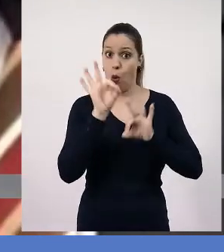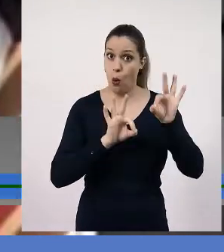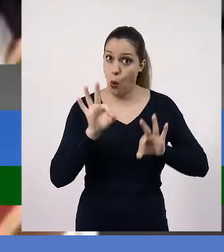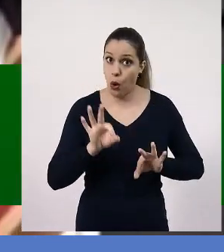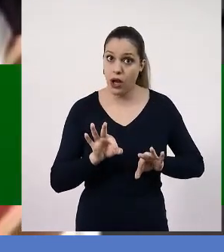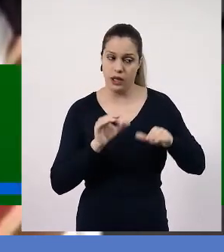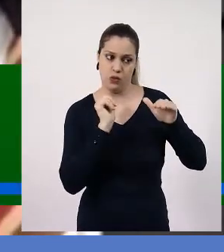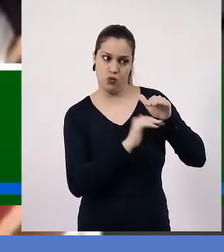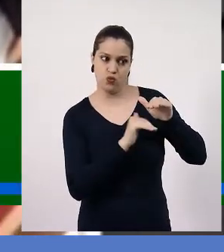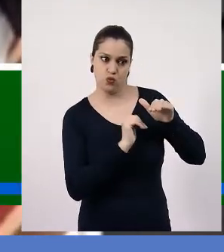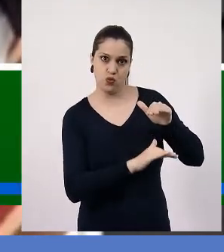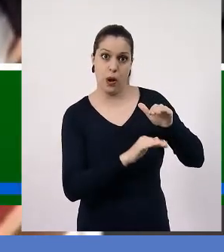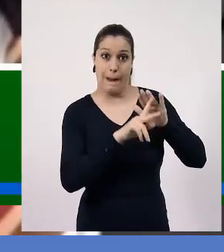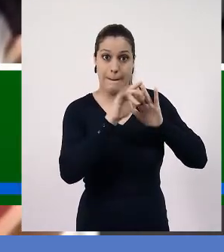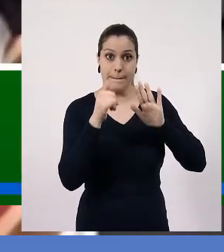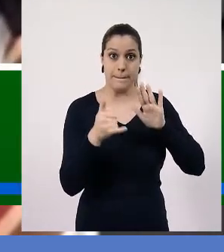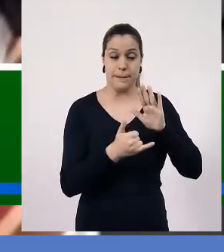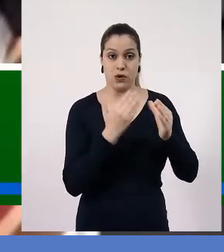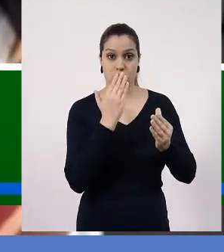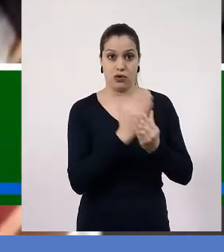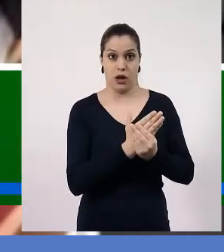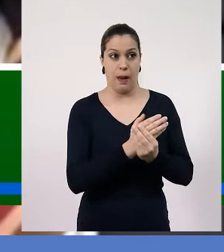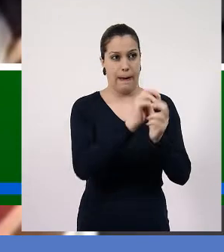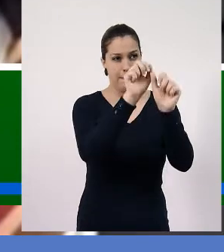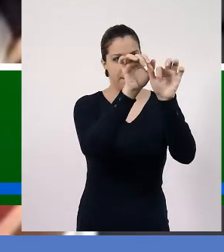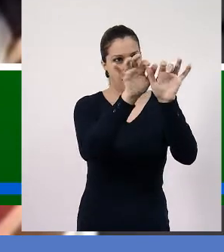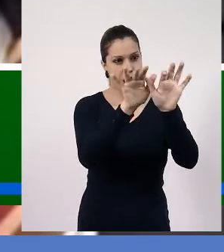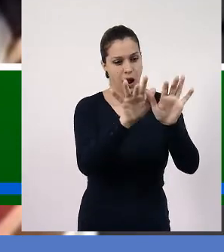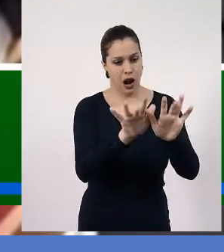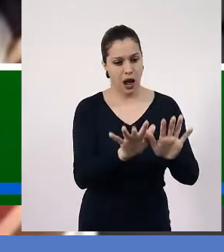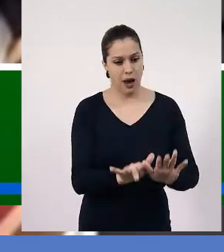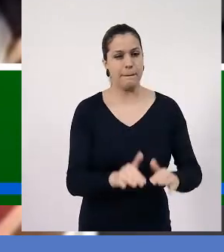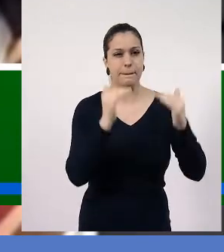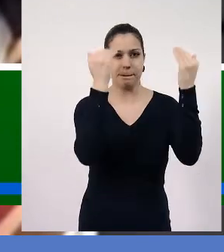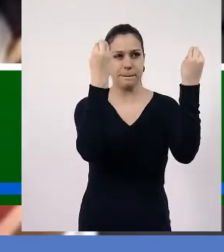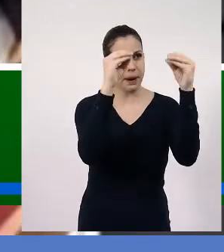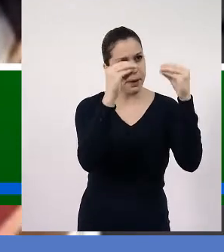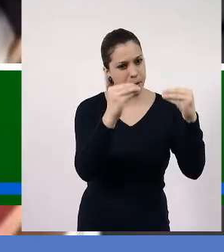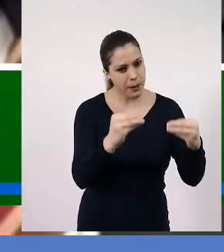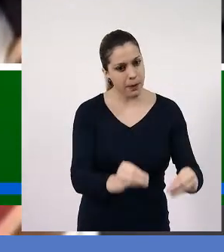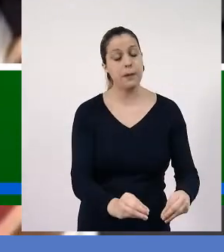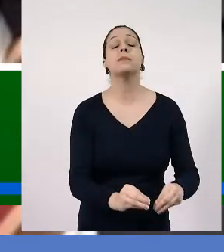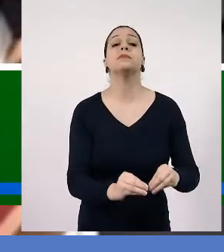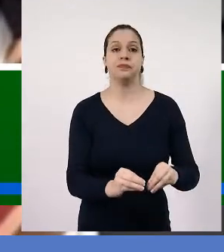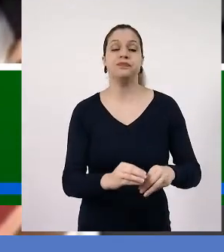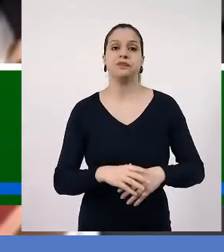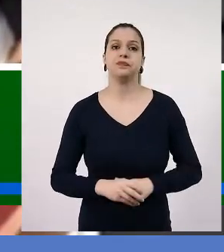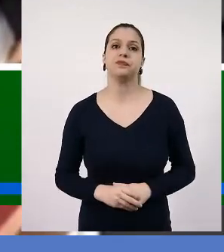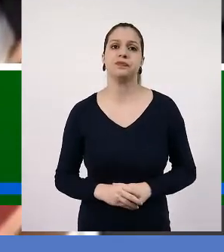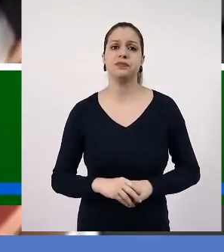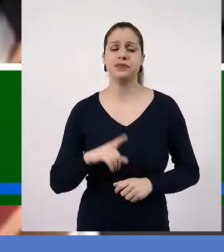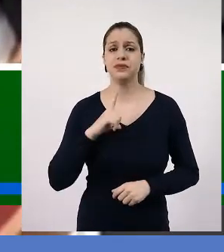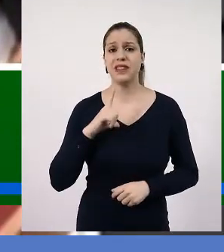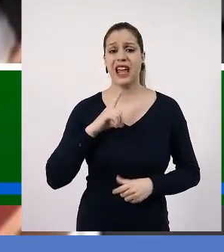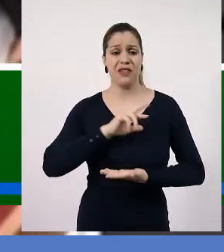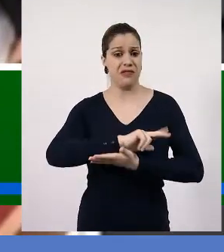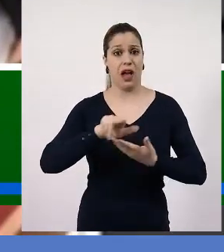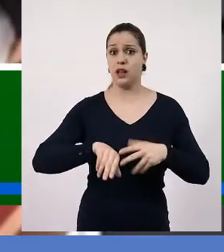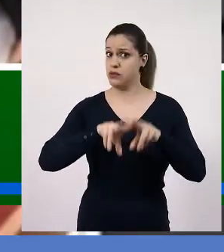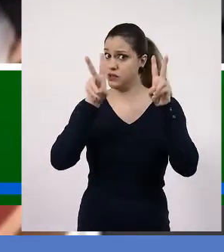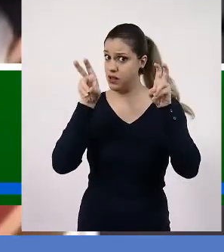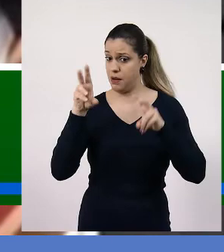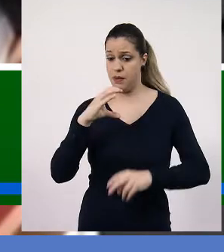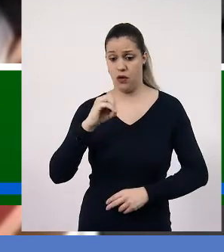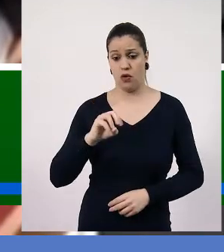projetos de lei. Tudo que os deputados estão aprovando com relação ao coronavírus, ao Covid-19 nos seus estados, está